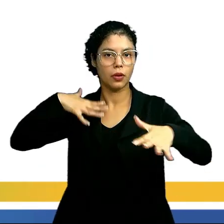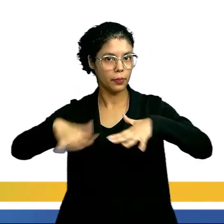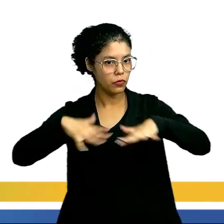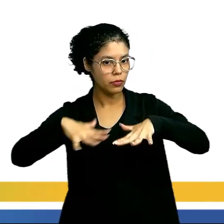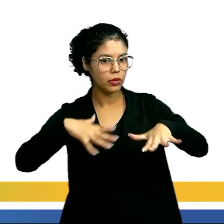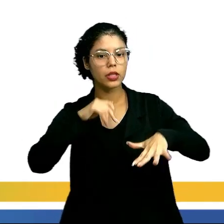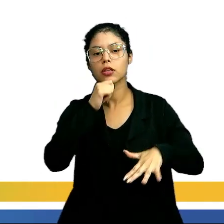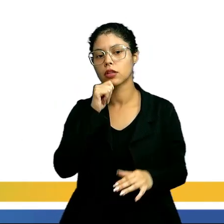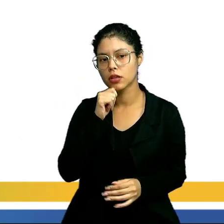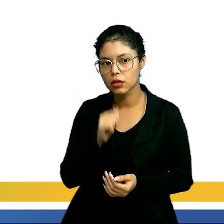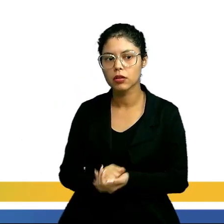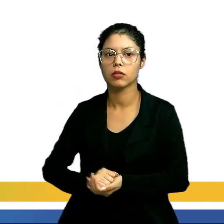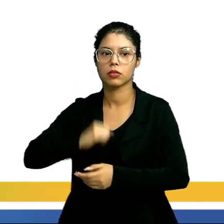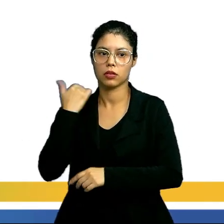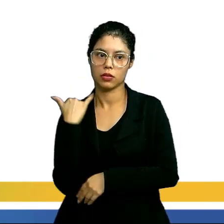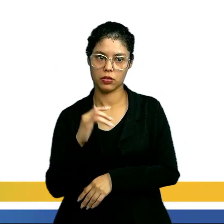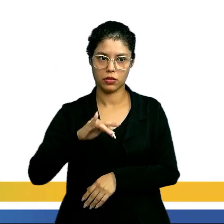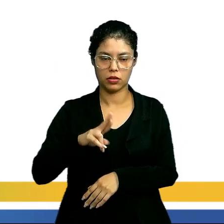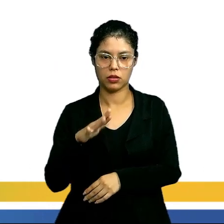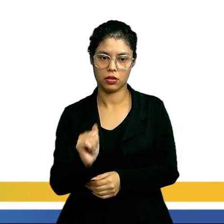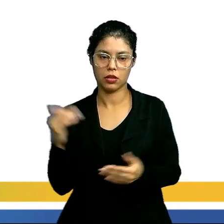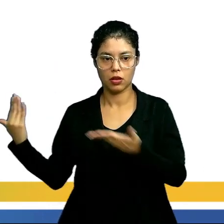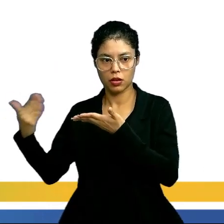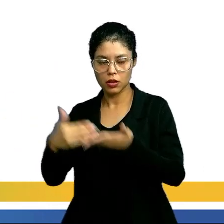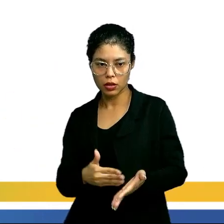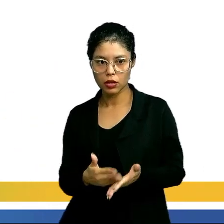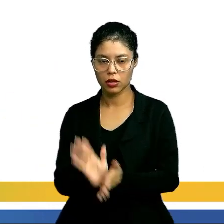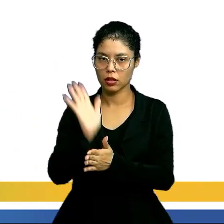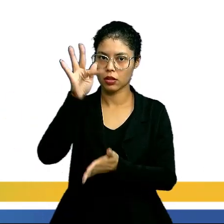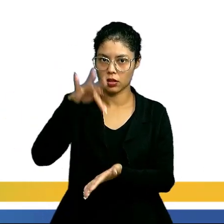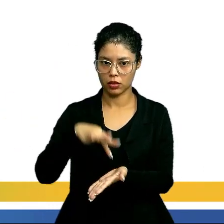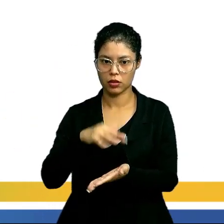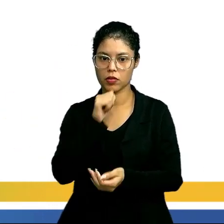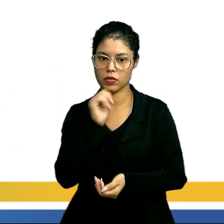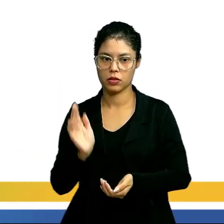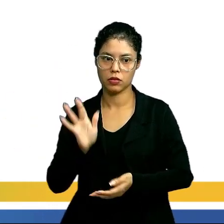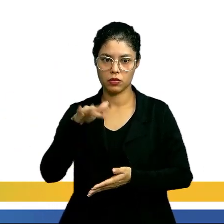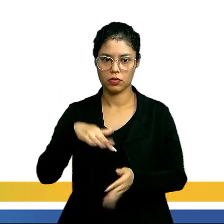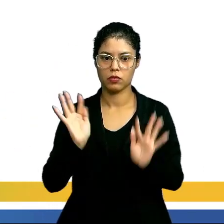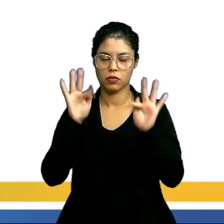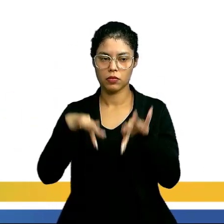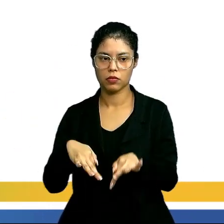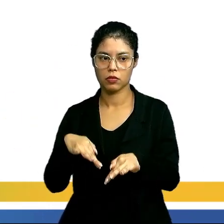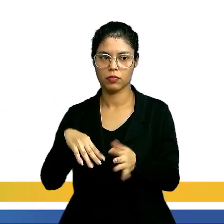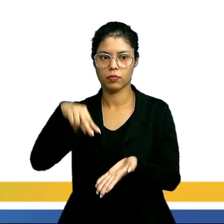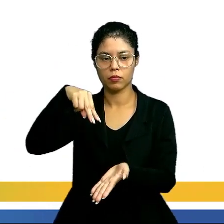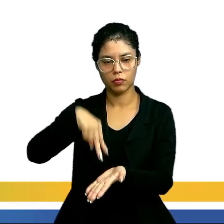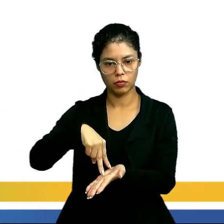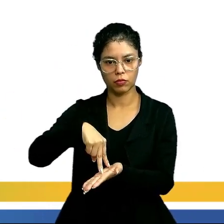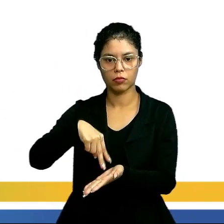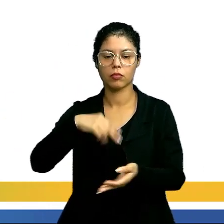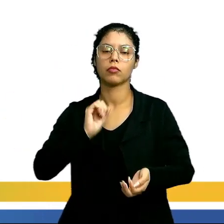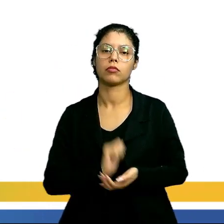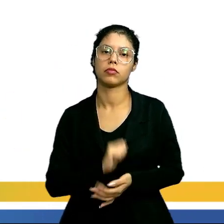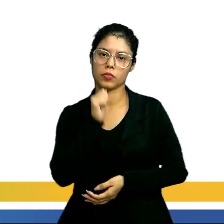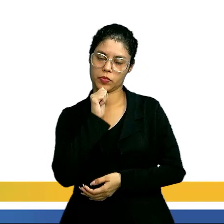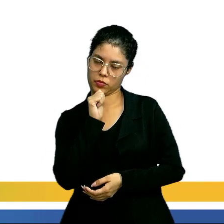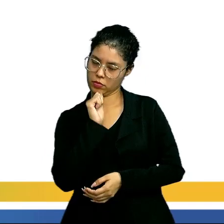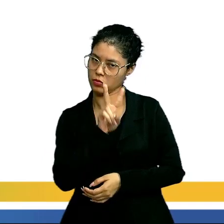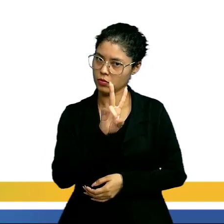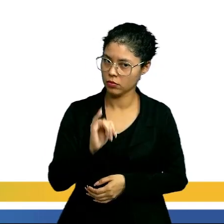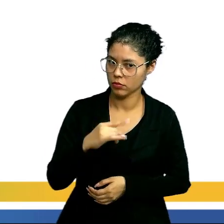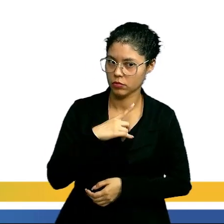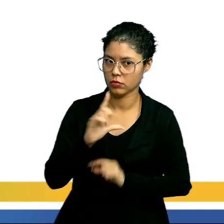movimento. Isso é uma energia cinética. Ao chegar a um determinado alcance das bordas da pista de skate, você